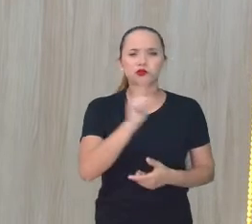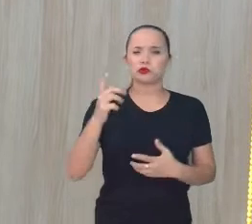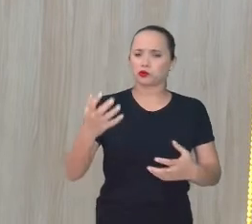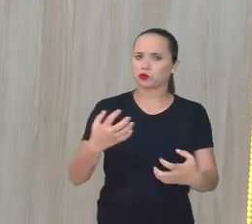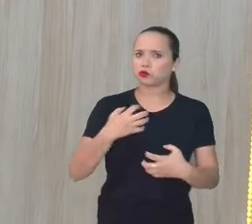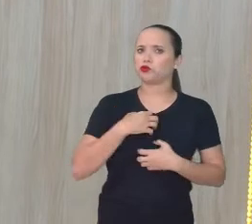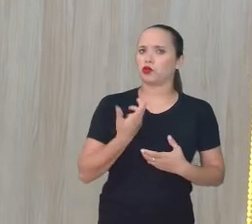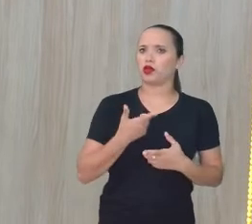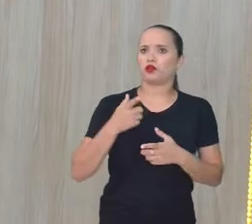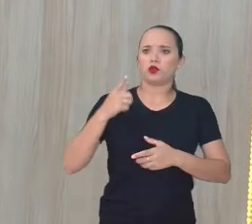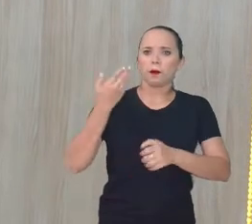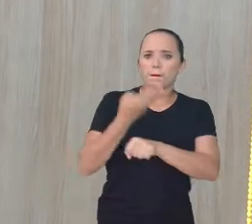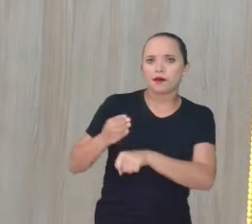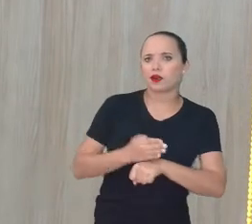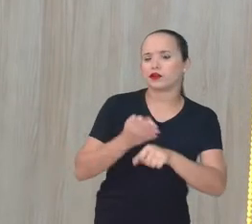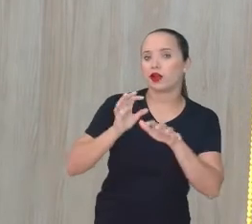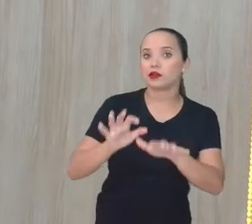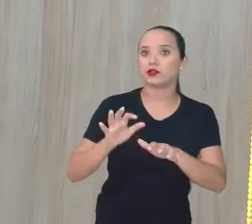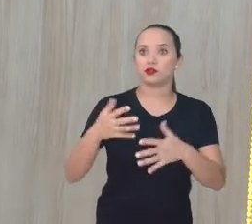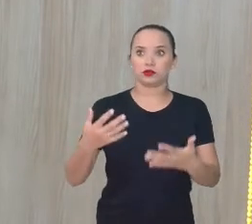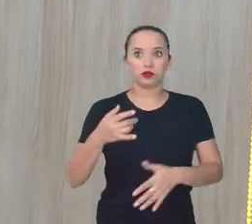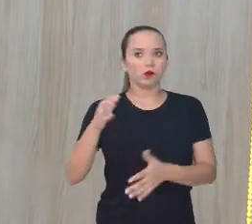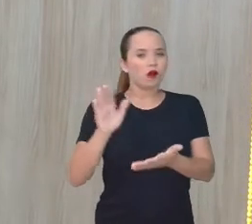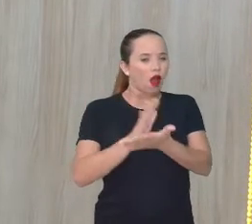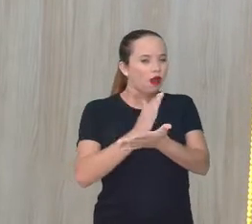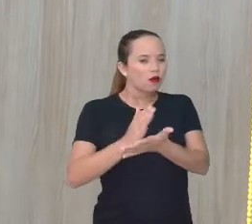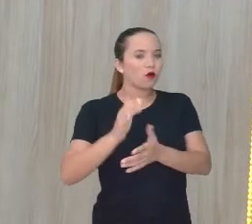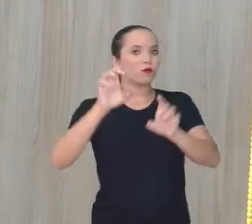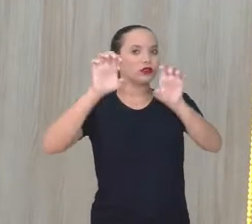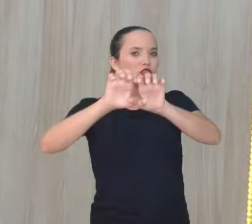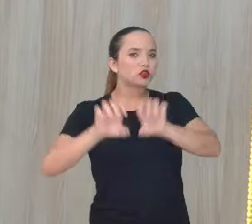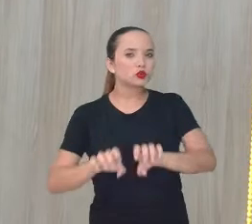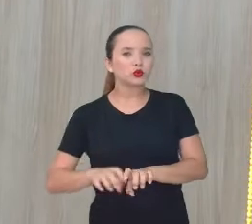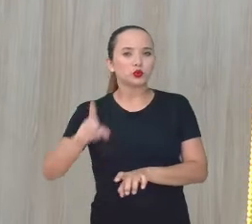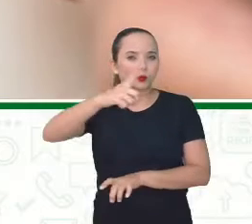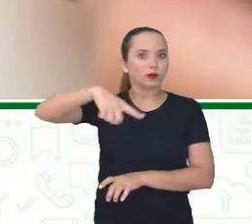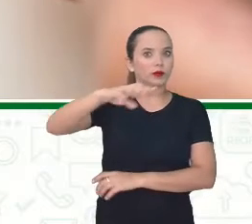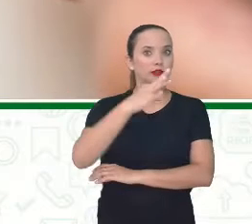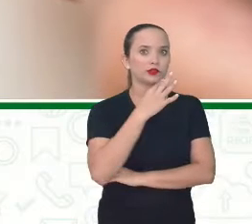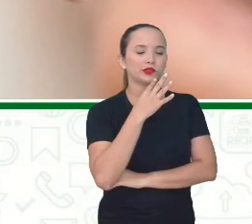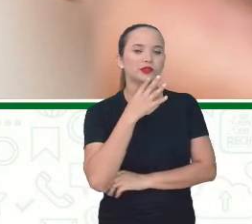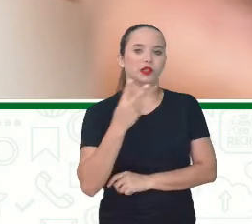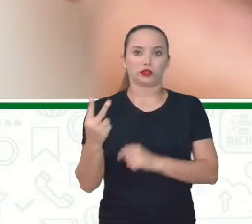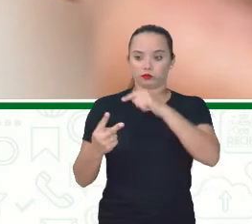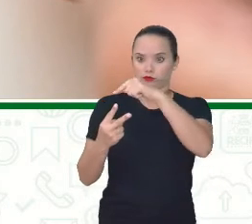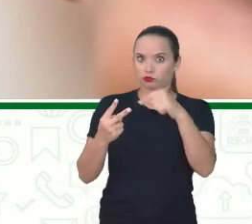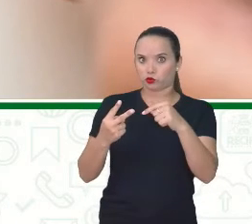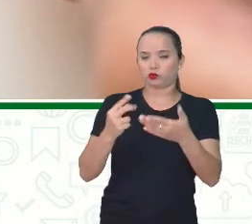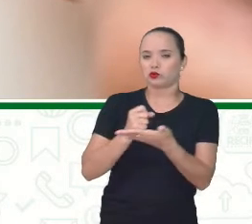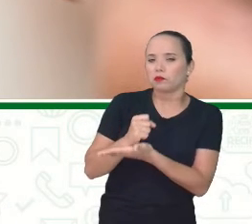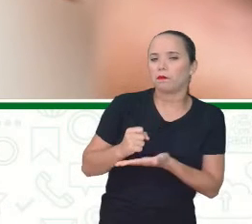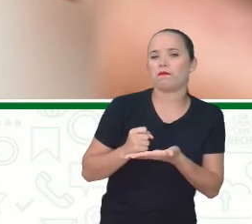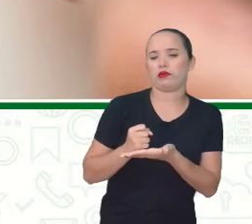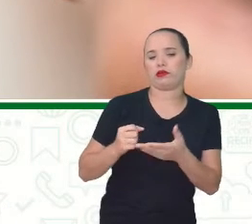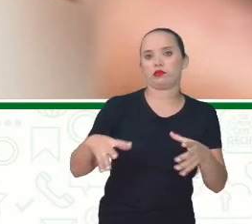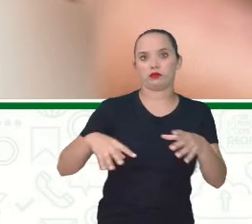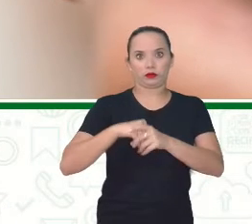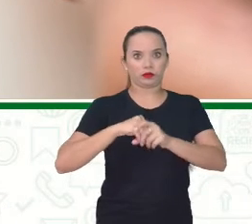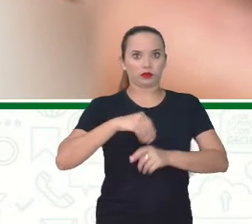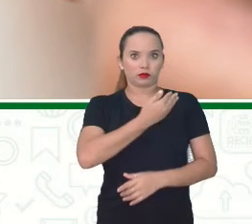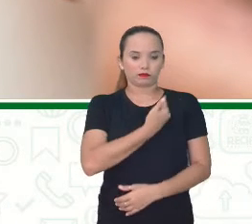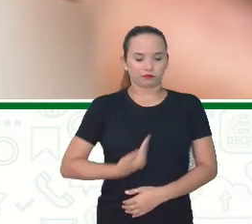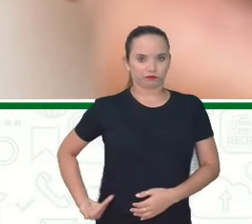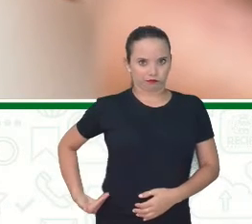executivo. Então, eu trouxe aqui, por exemplo, algumas estruturas, duas estruturas básicas, né, das instituições políticas,